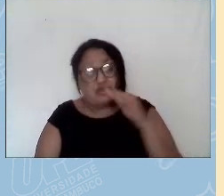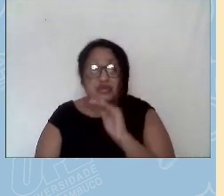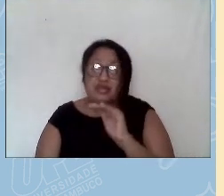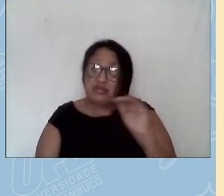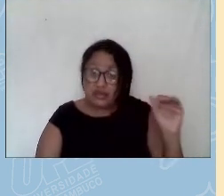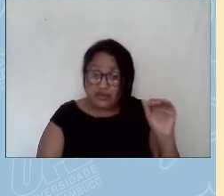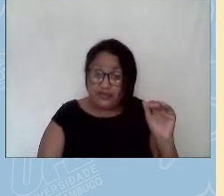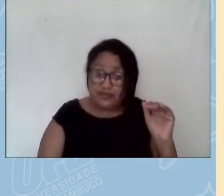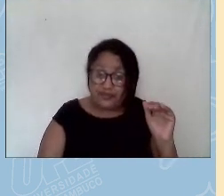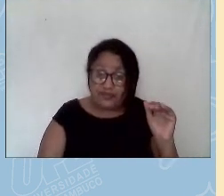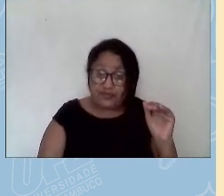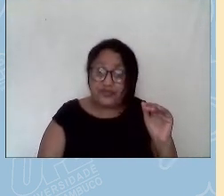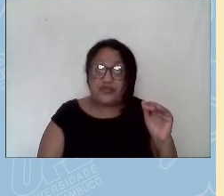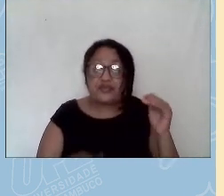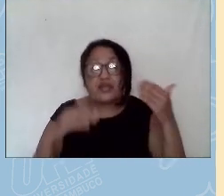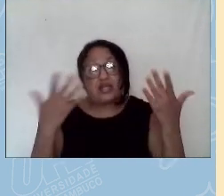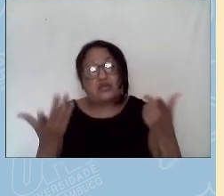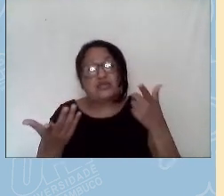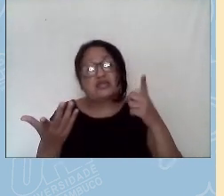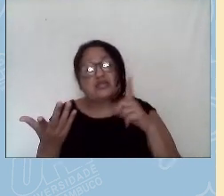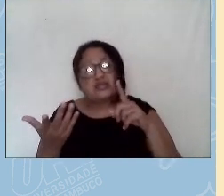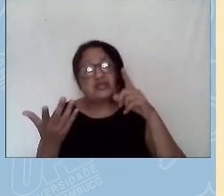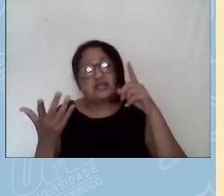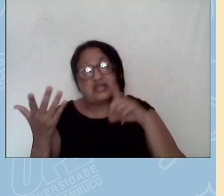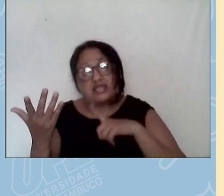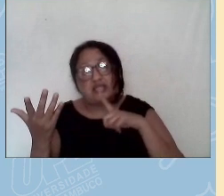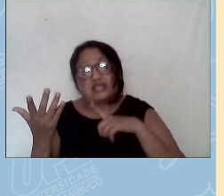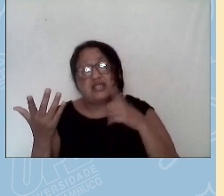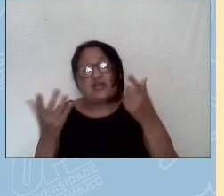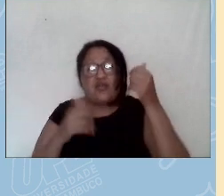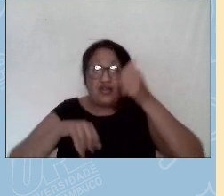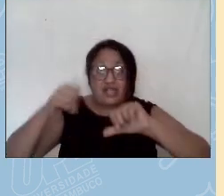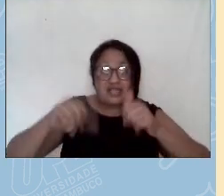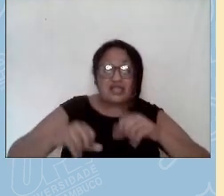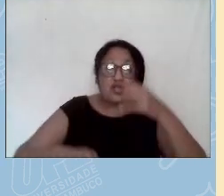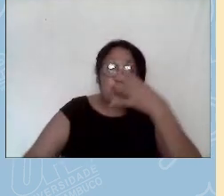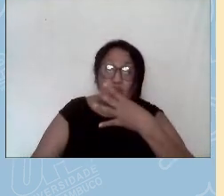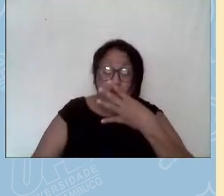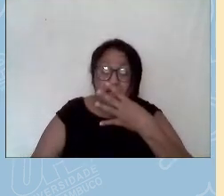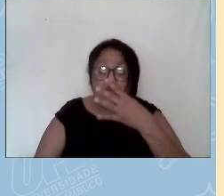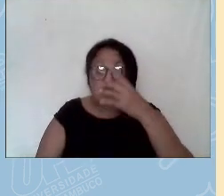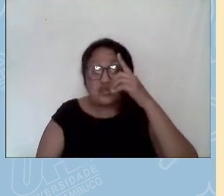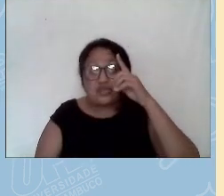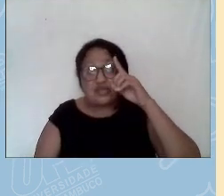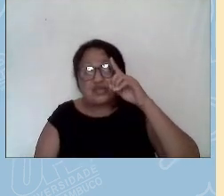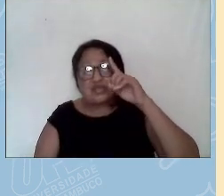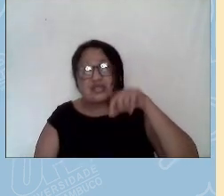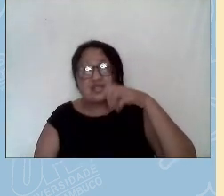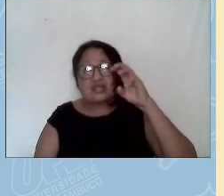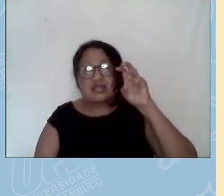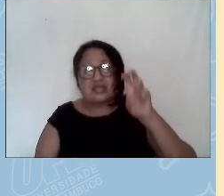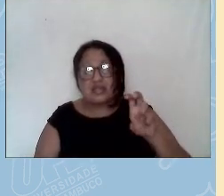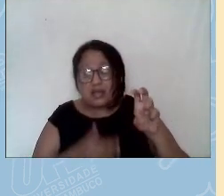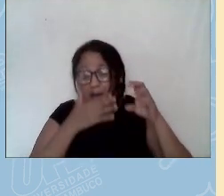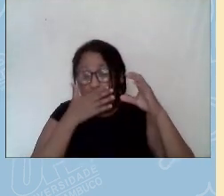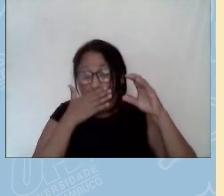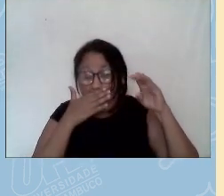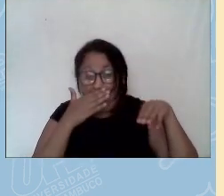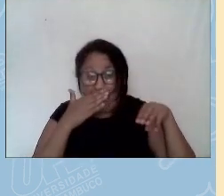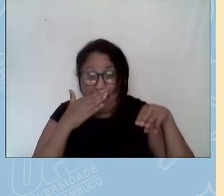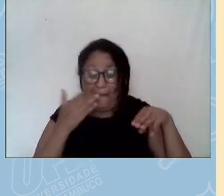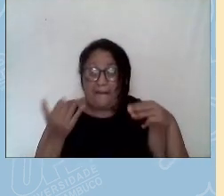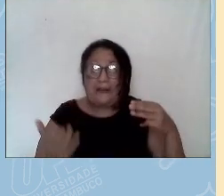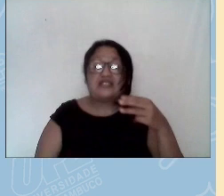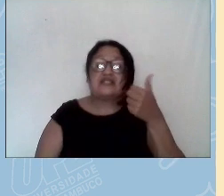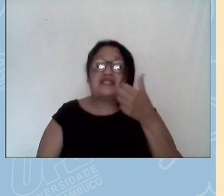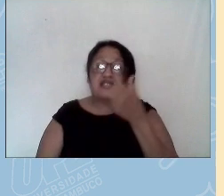do 8 eu teria uma variação de 4 centímetros e meio 17 e meio somado com 4 e meio eu vou